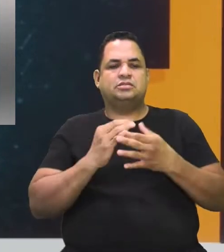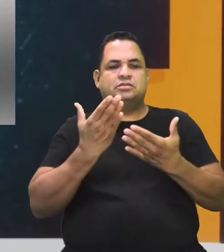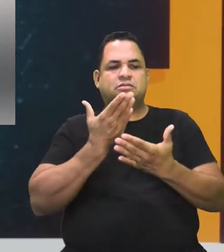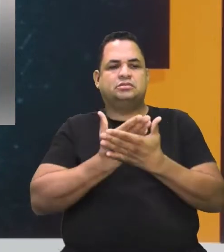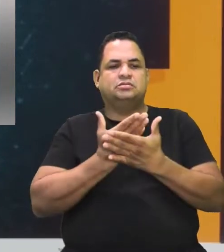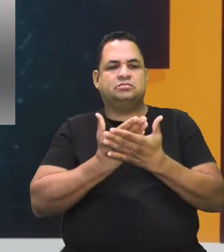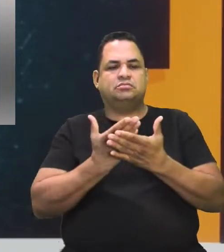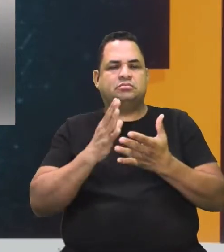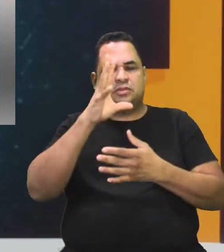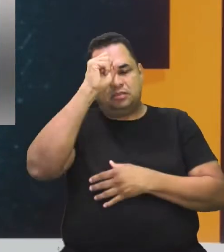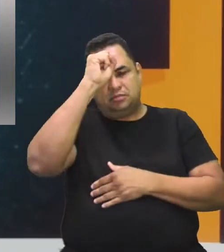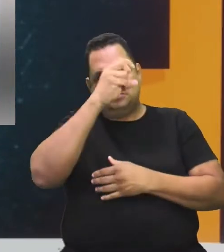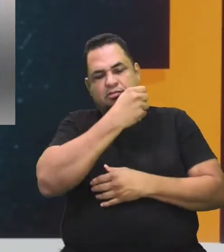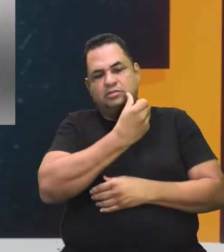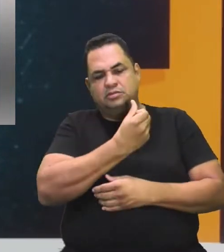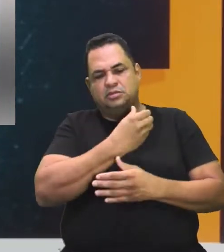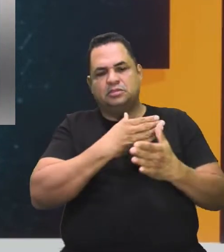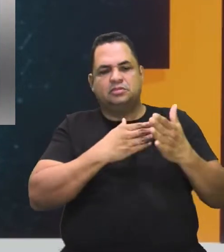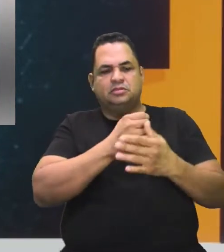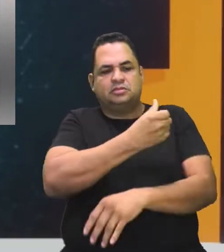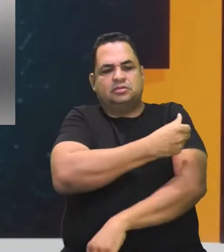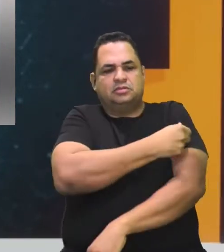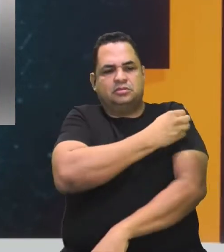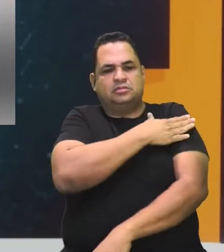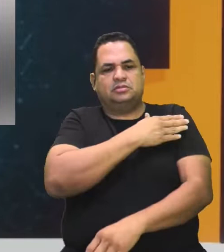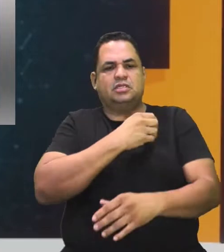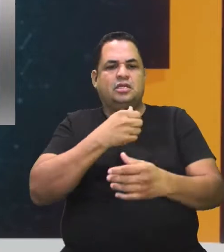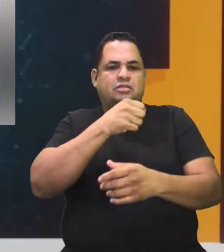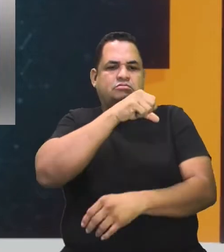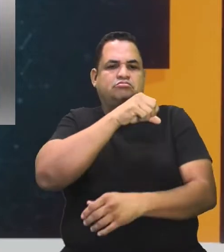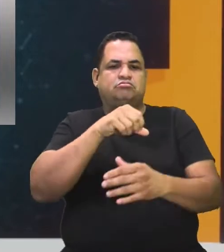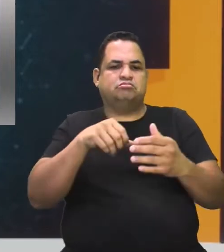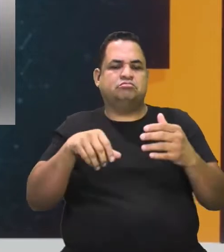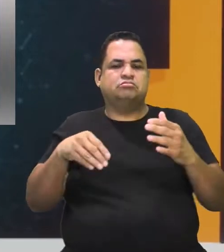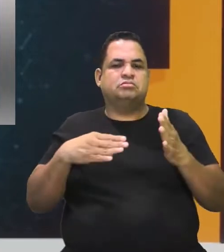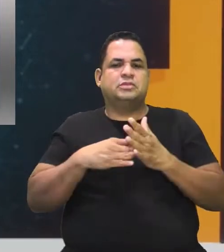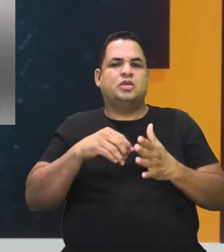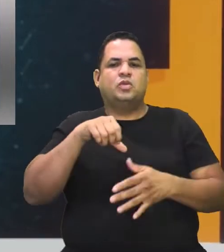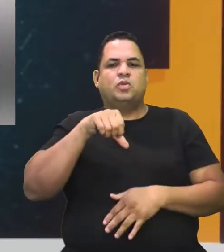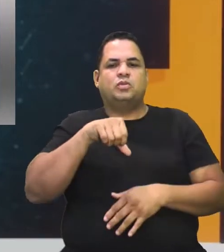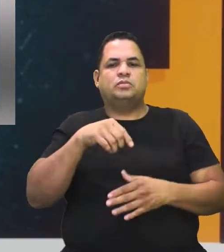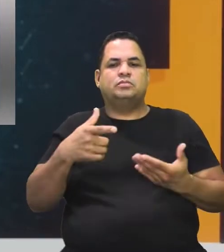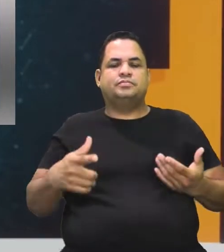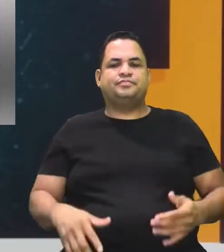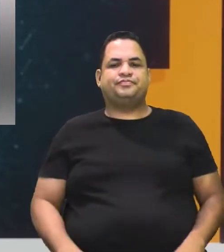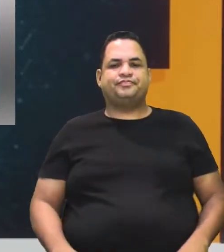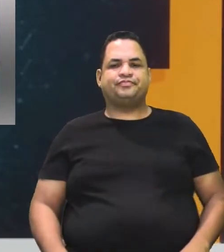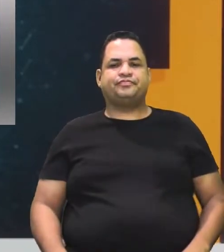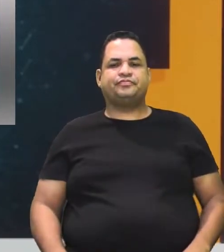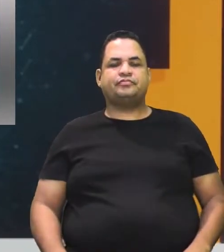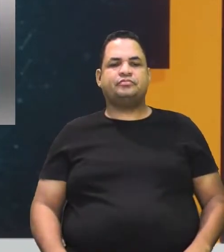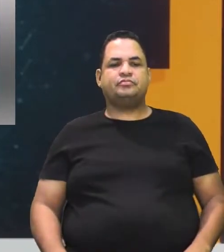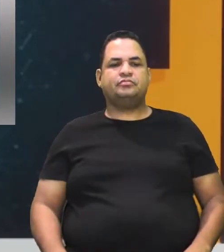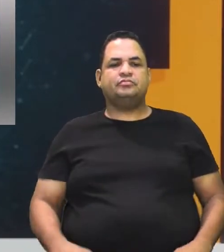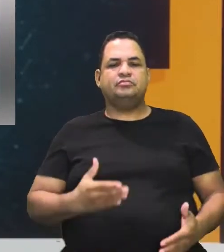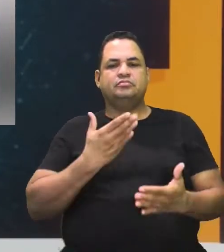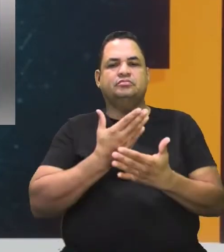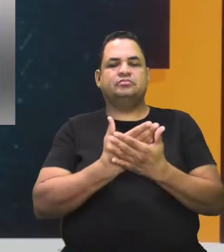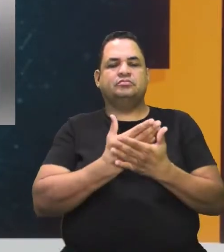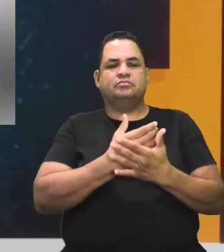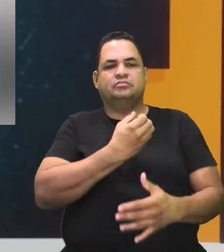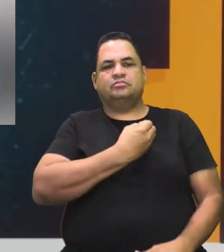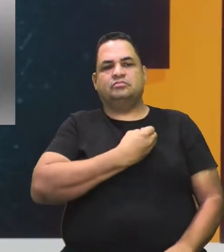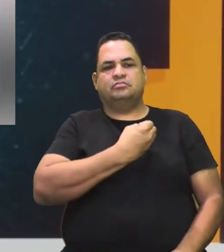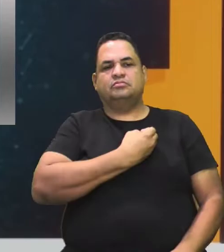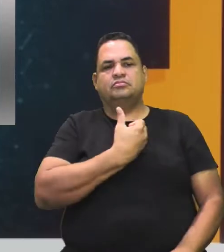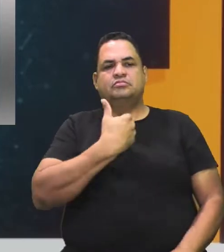lá entre ali o sexto e o nono ano, principalmente. Beleza. Certo? Vamos lá, então? Vamos. Aula 19,